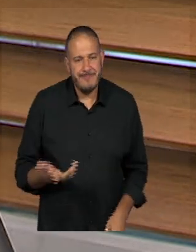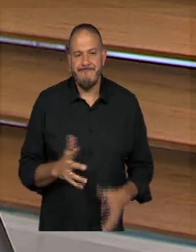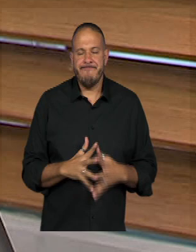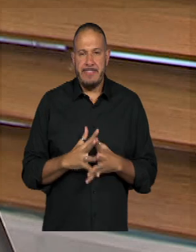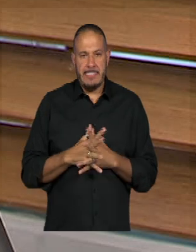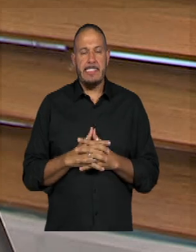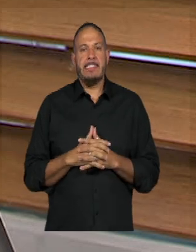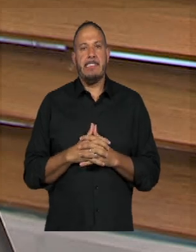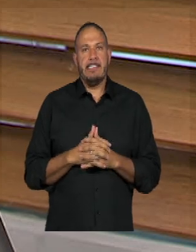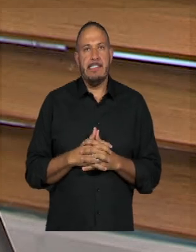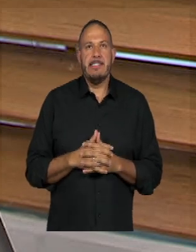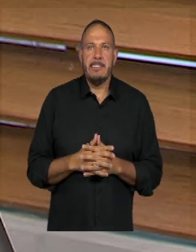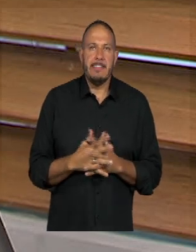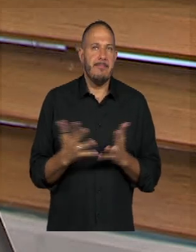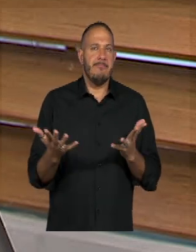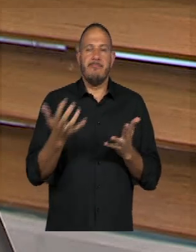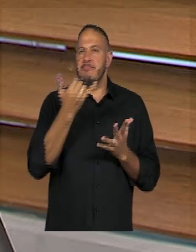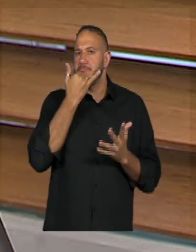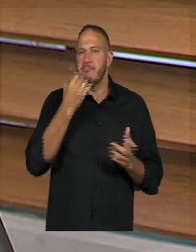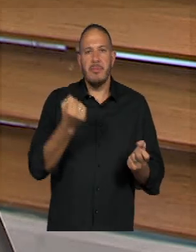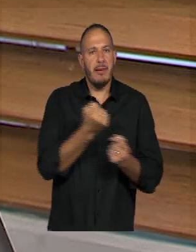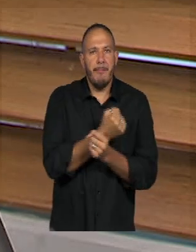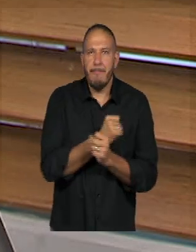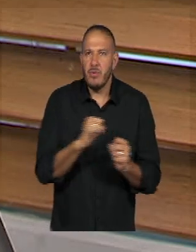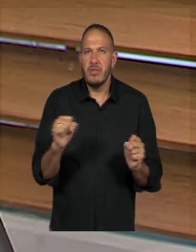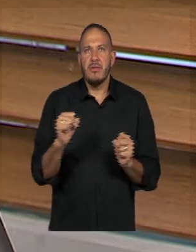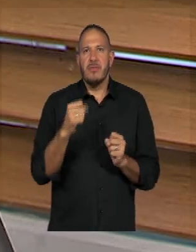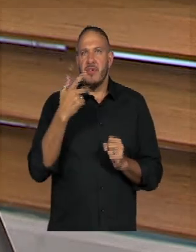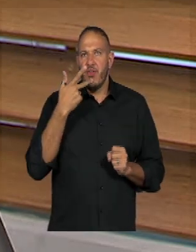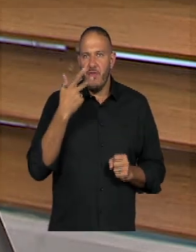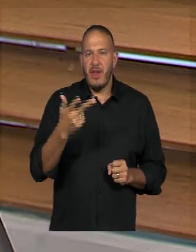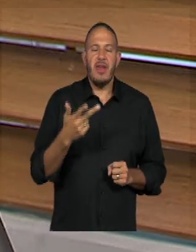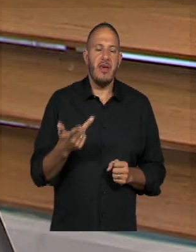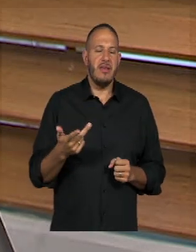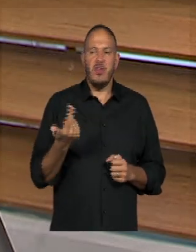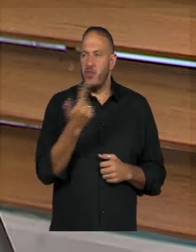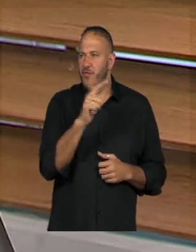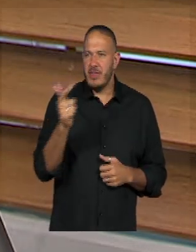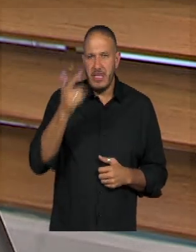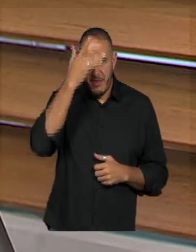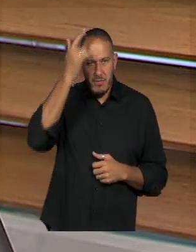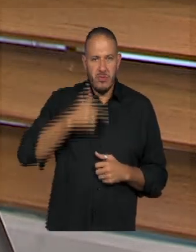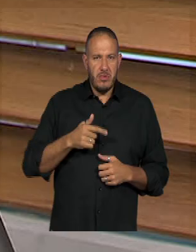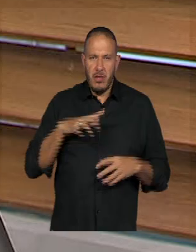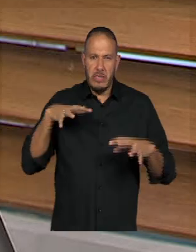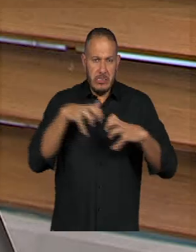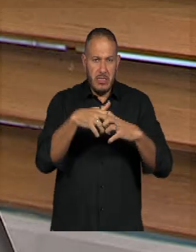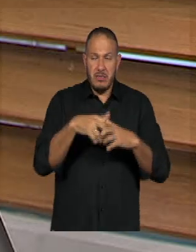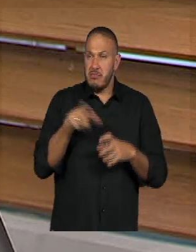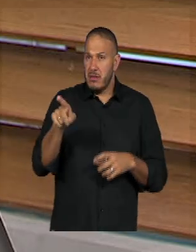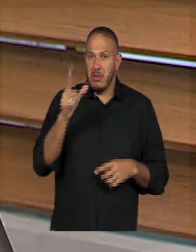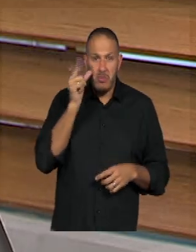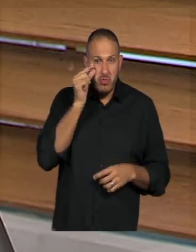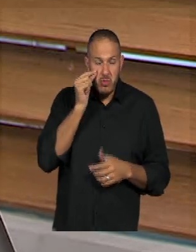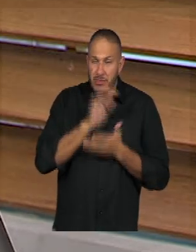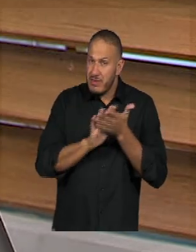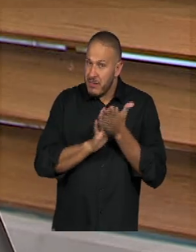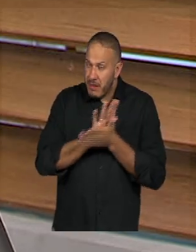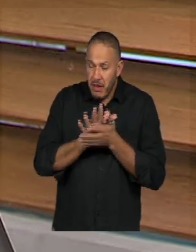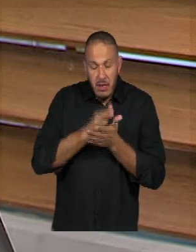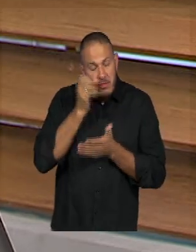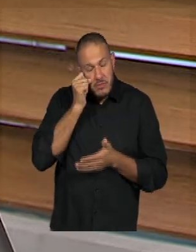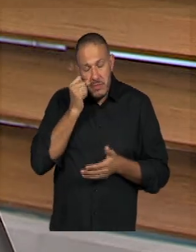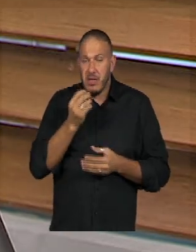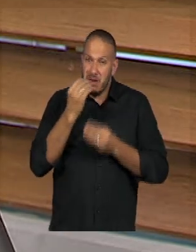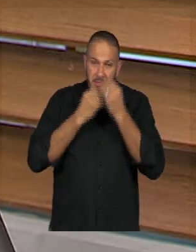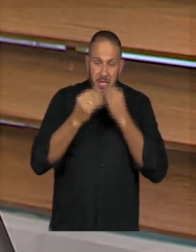é humanamente impossível a gente falar que não vai ter um acidente com uma pessoa que não dorme, que não se alimenta direito. Que está preocupado